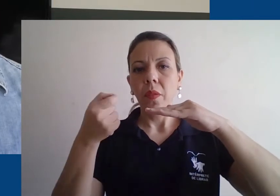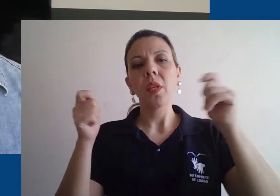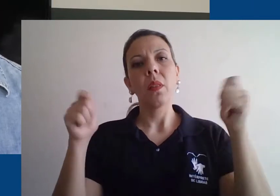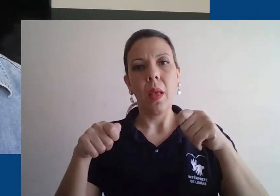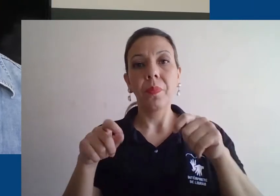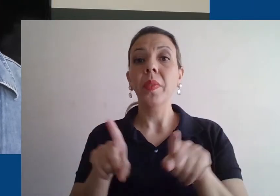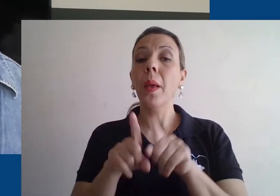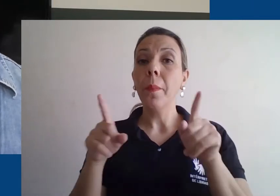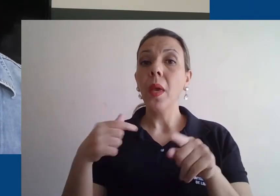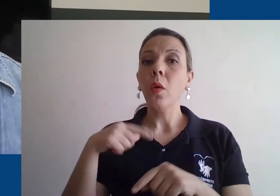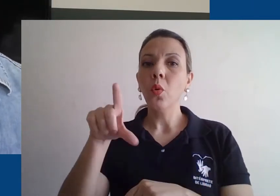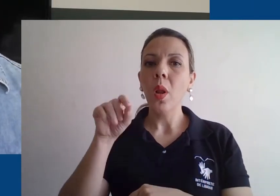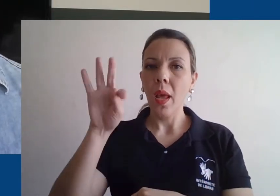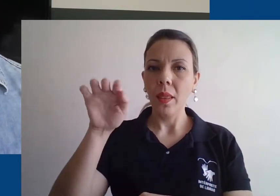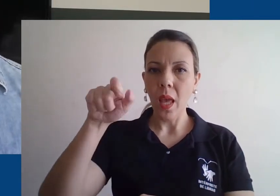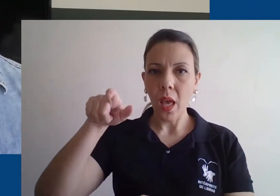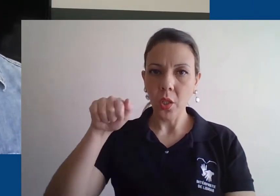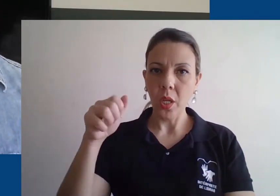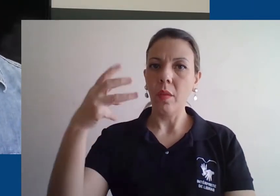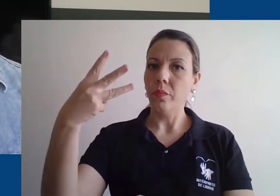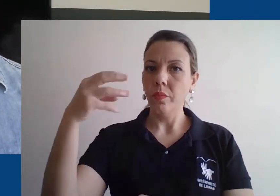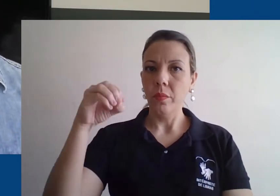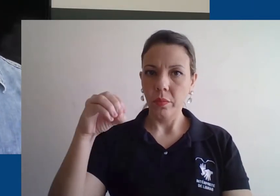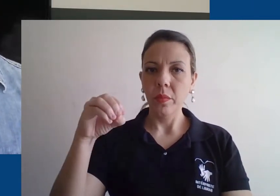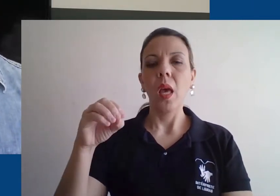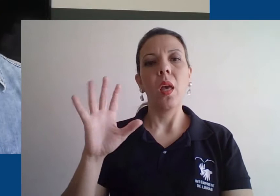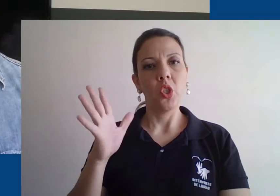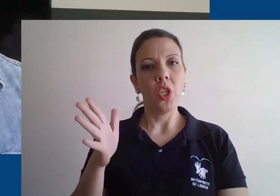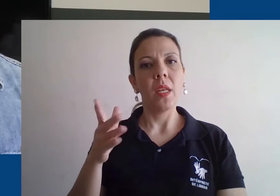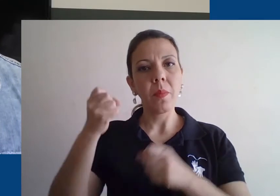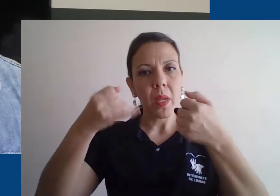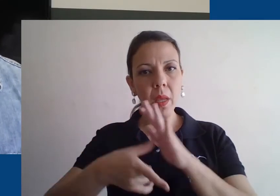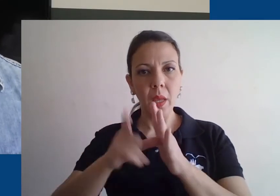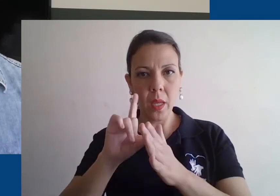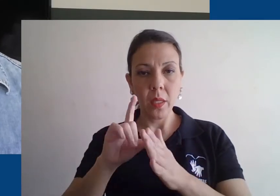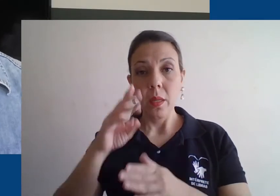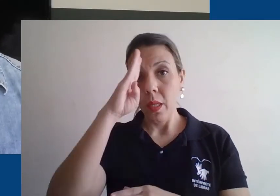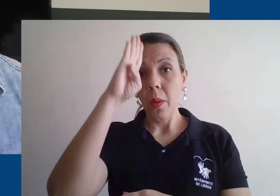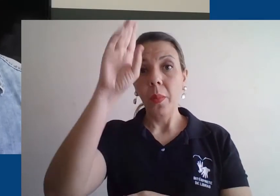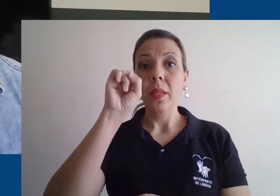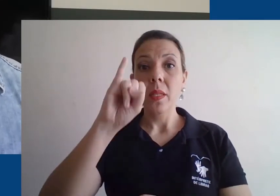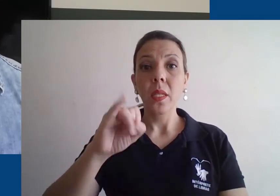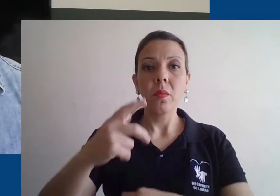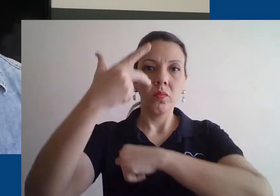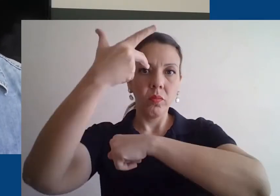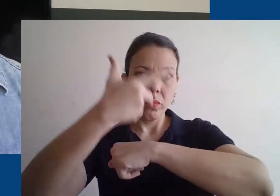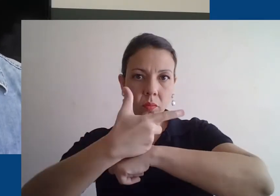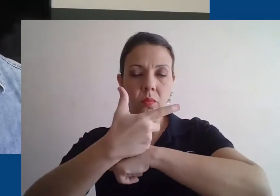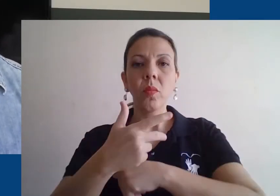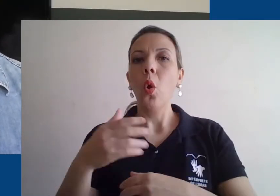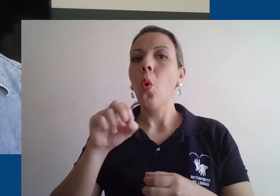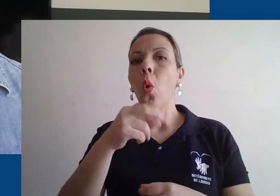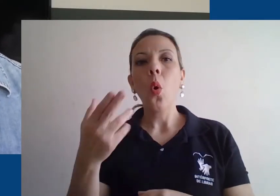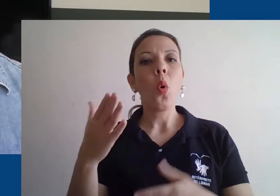por segundo, que a gente vai optar por 30, como eu já disse antes. Pessoalmente, se for para eu gravar usando a webcam ou usando algum tipo de